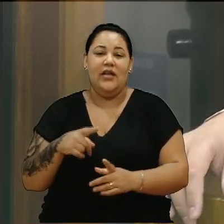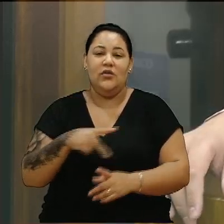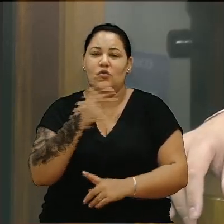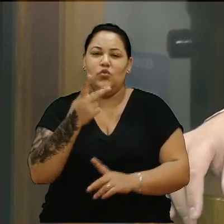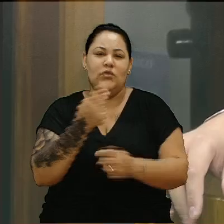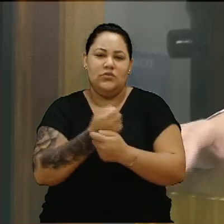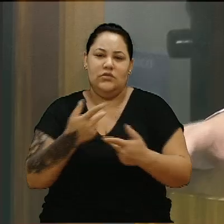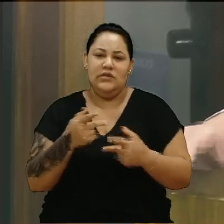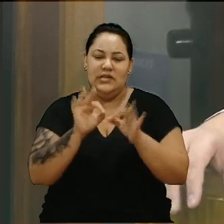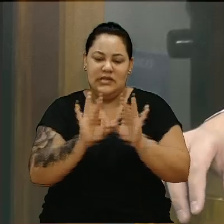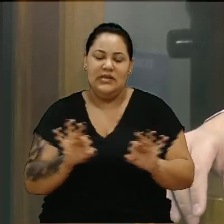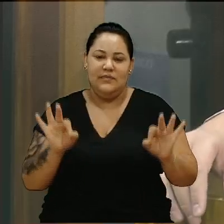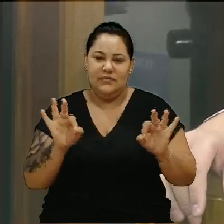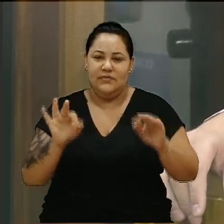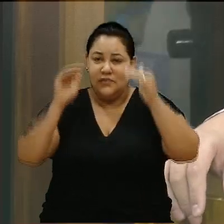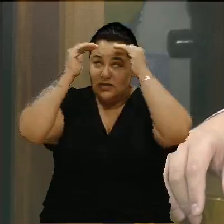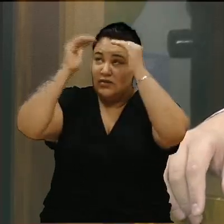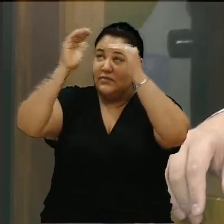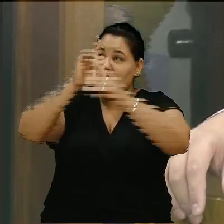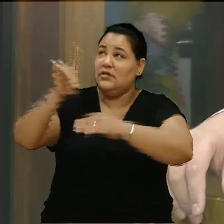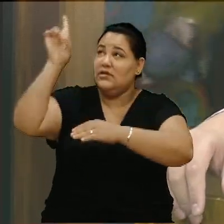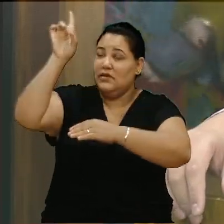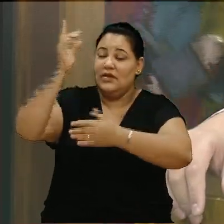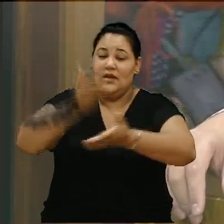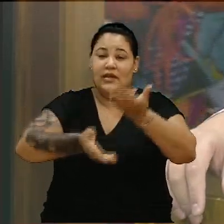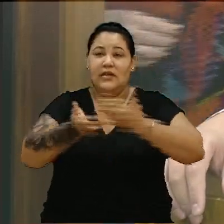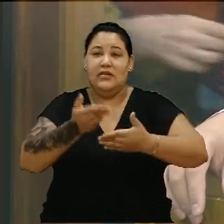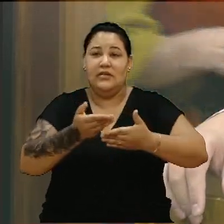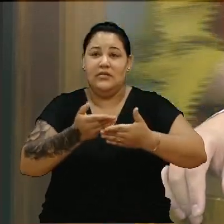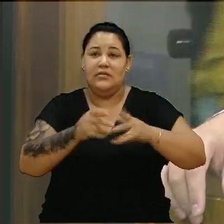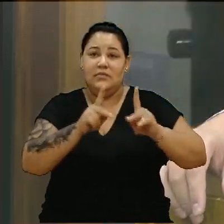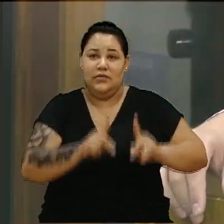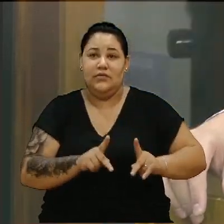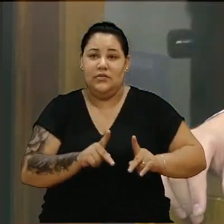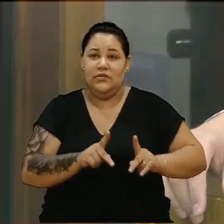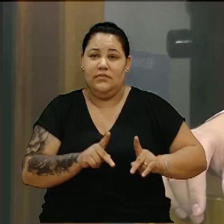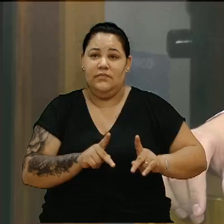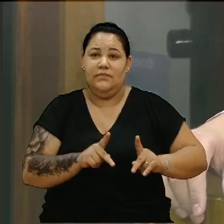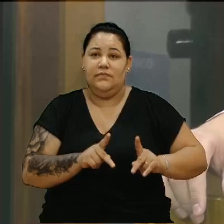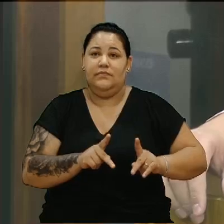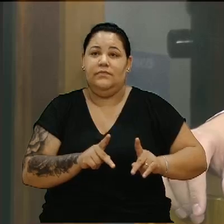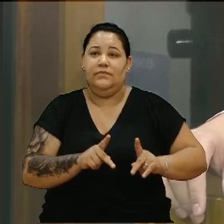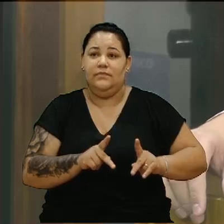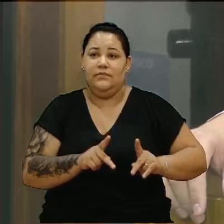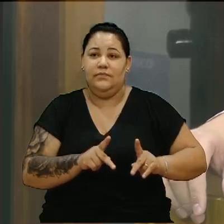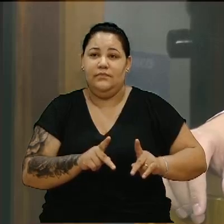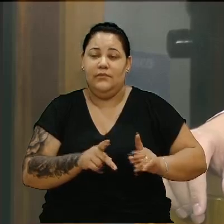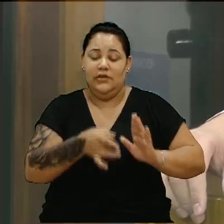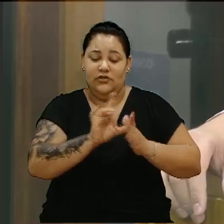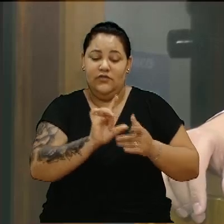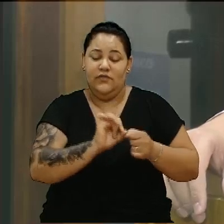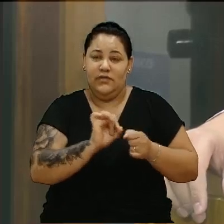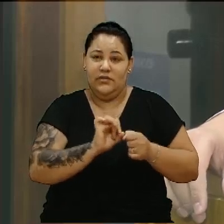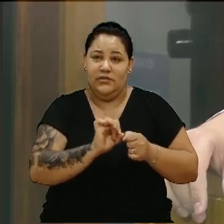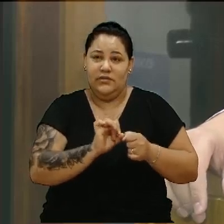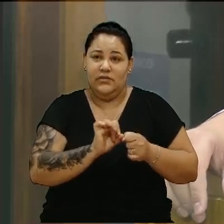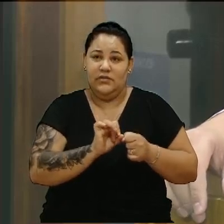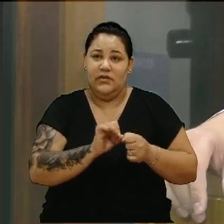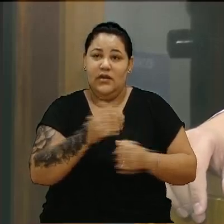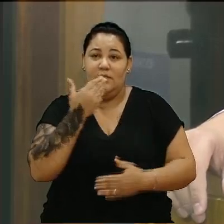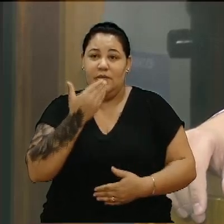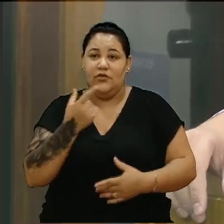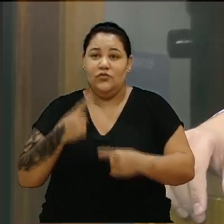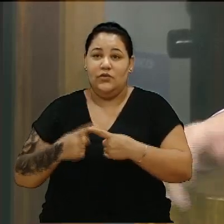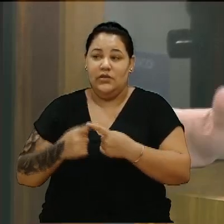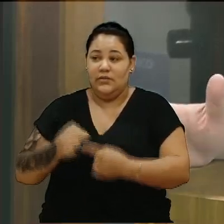simples: honrar a Deus e servir as pessoas. Eu creio que o dia que nós não estivermos fazendo uma destas coisas, a gente perde a função, perde o motivo de estar